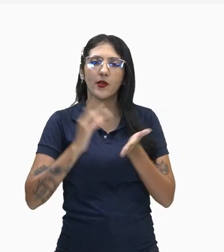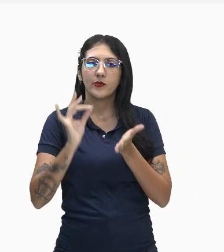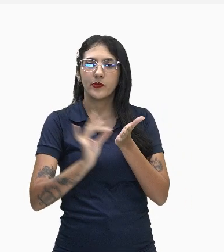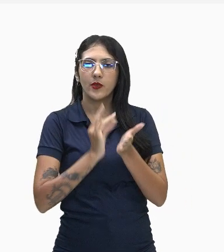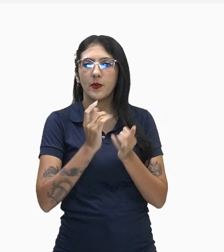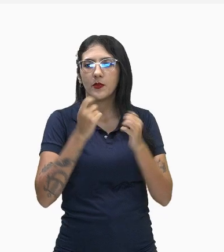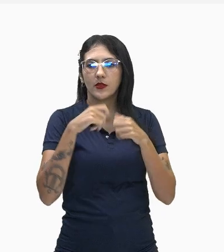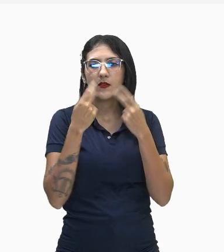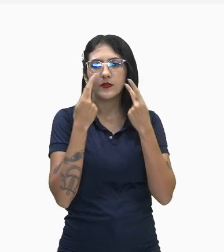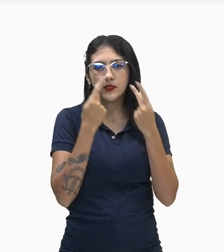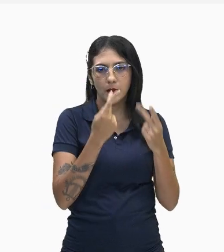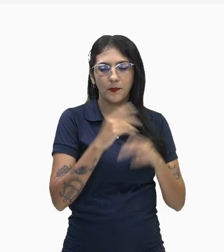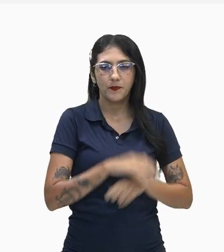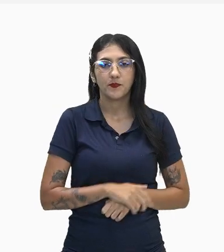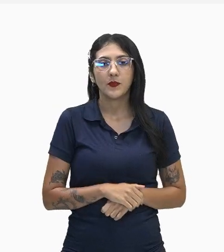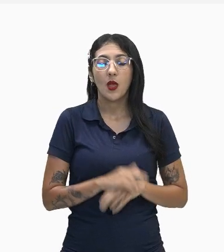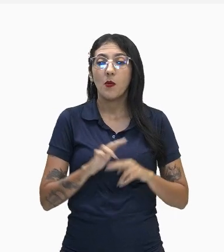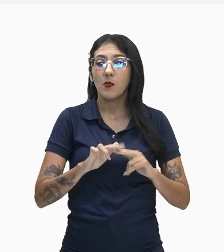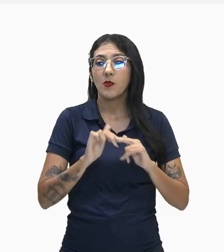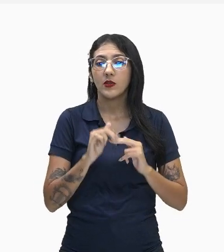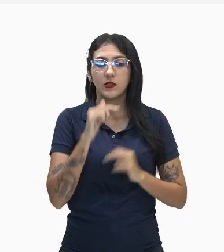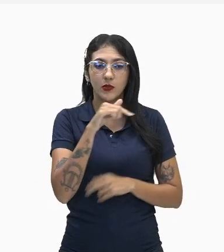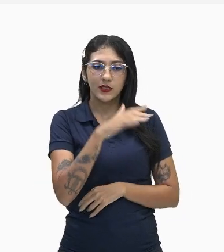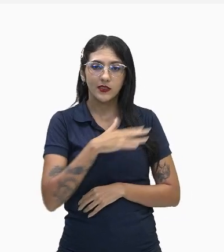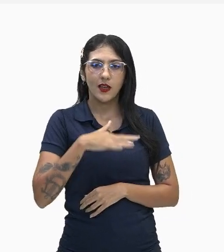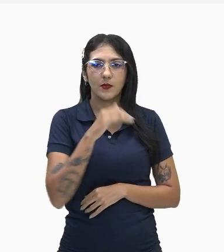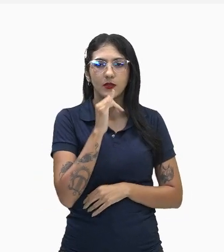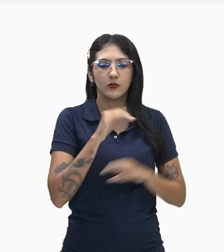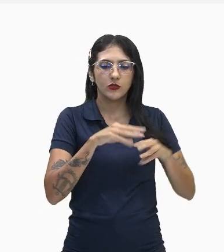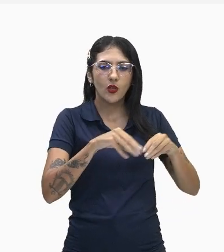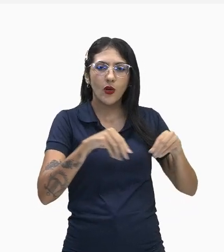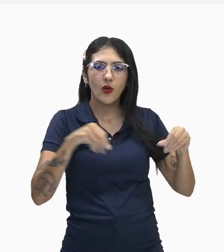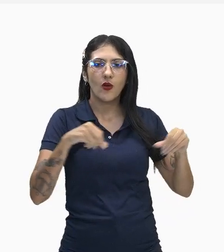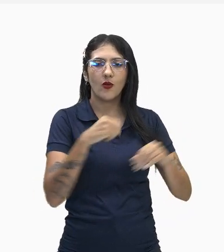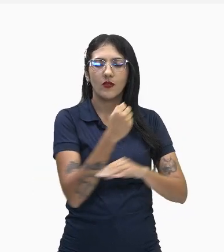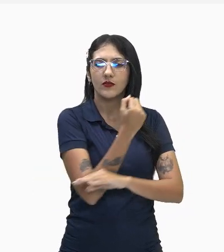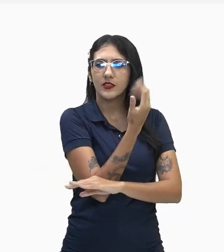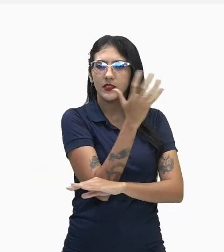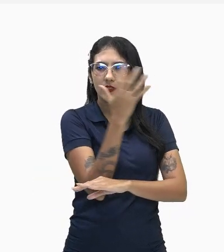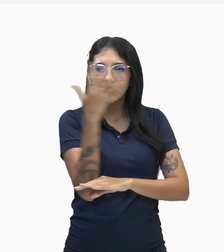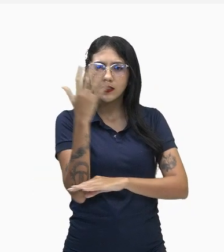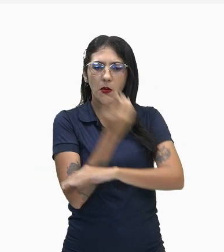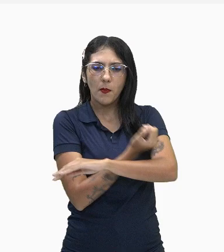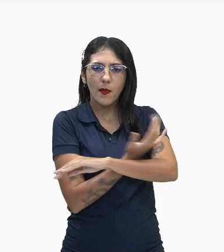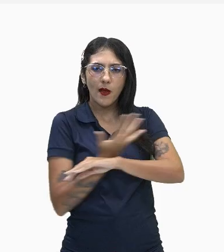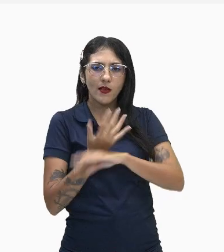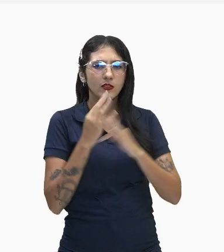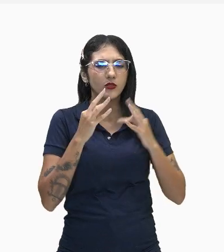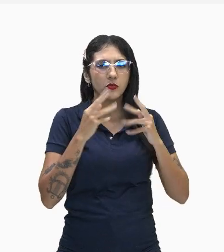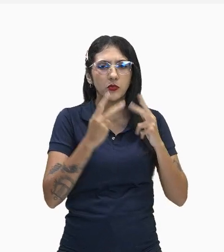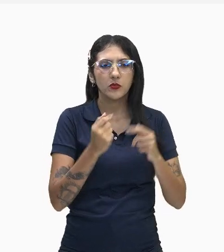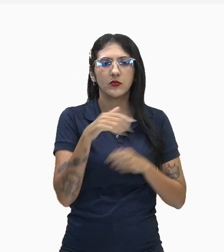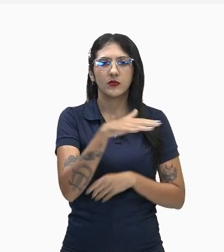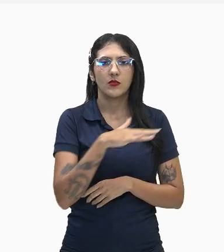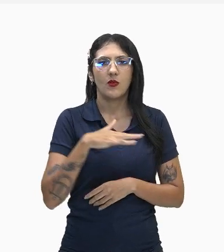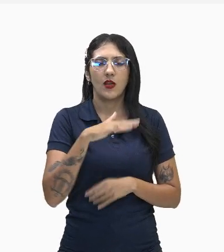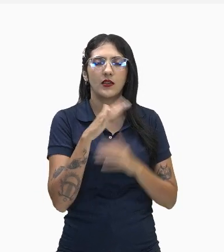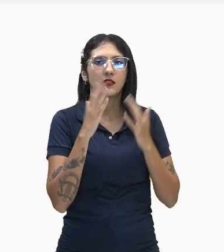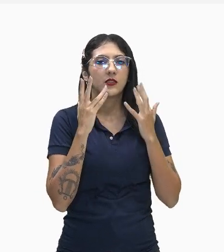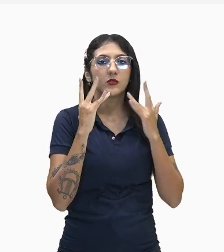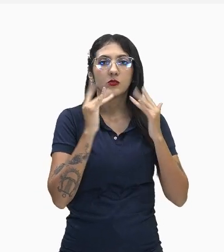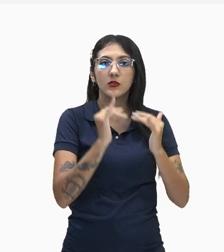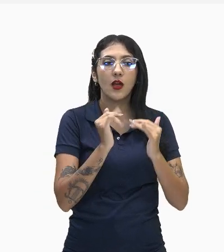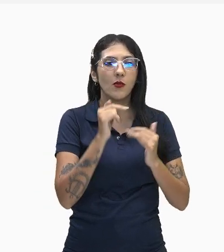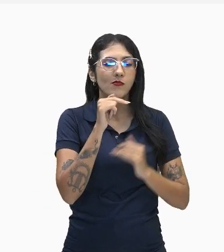proteção integral, o solo, a vegetação, né, aquilo que constitui a natureza, aqueles recursos, eles